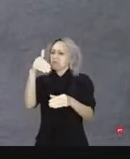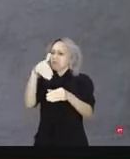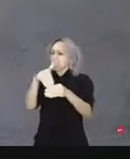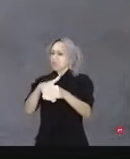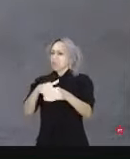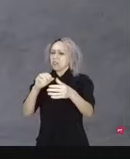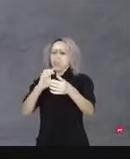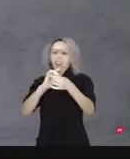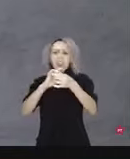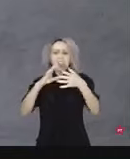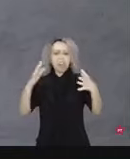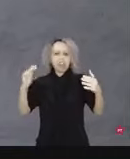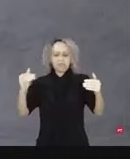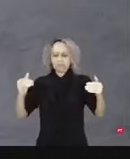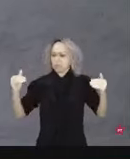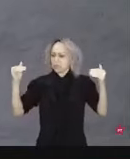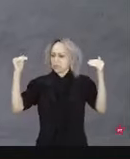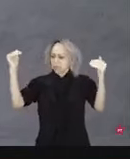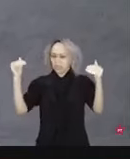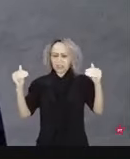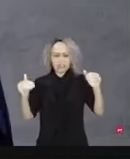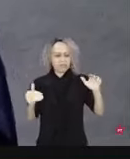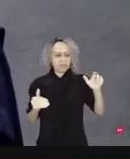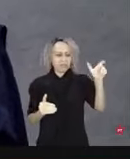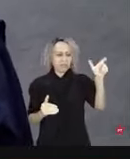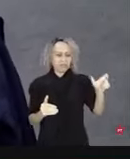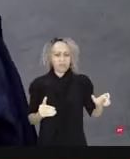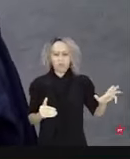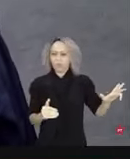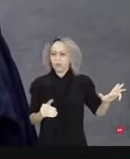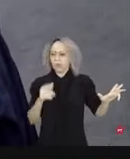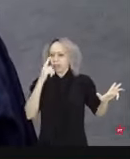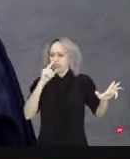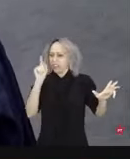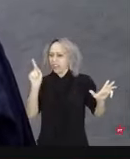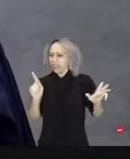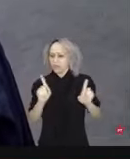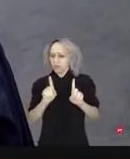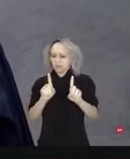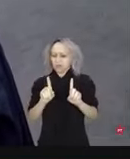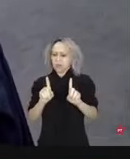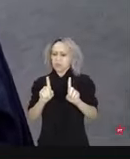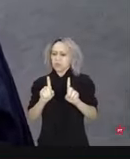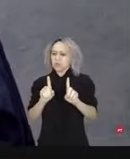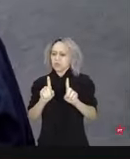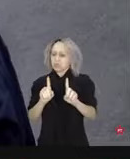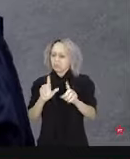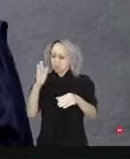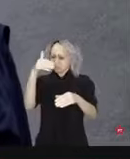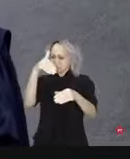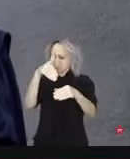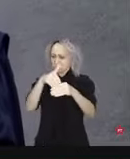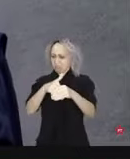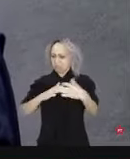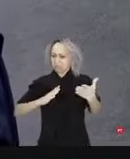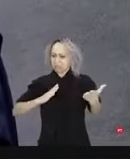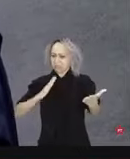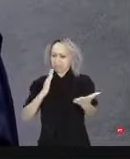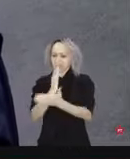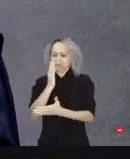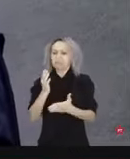foram proclamados e hoje estão sendo diplomados. Encerra-se mais um